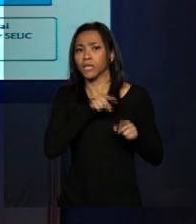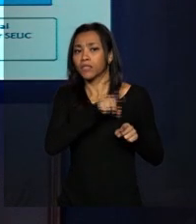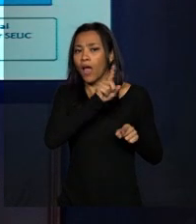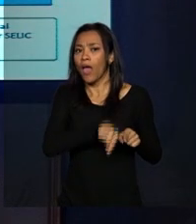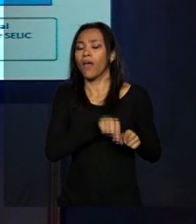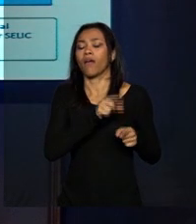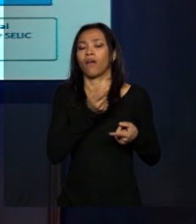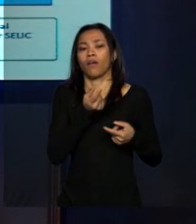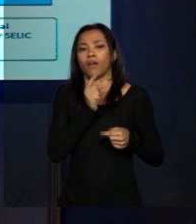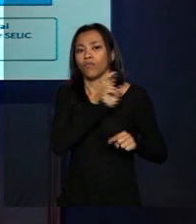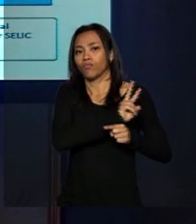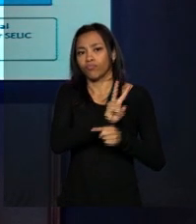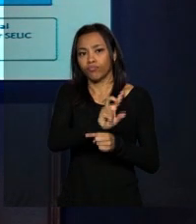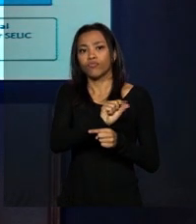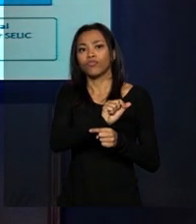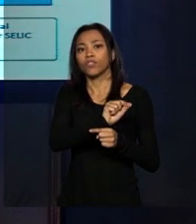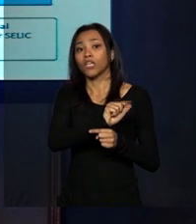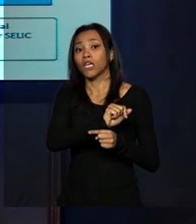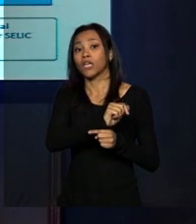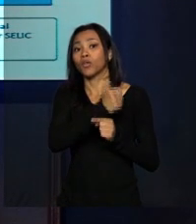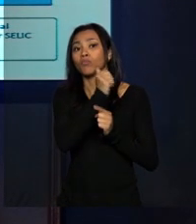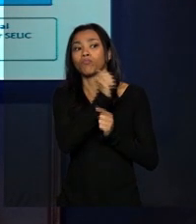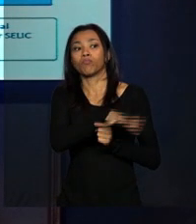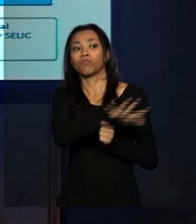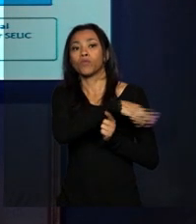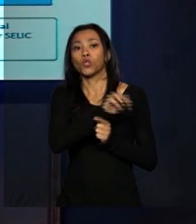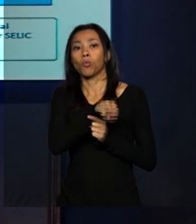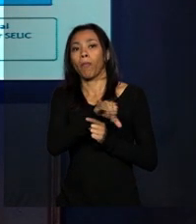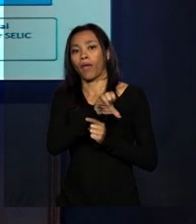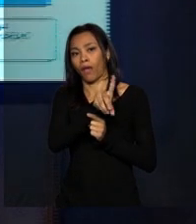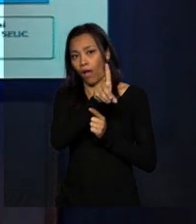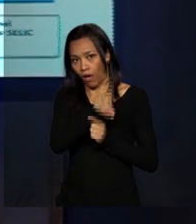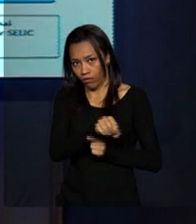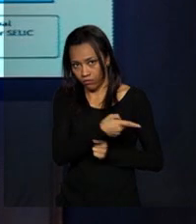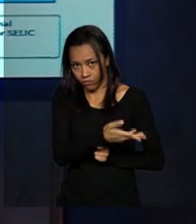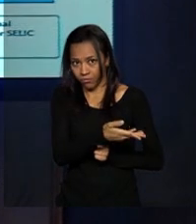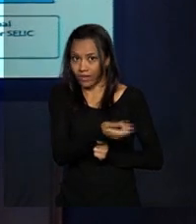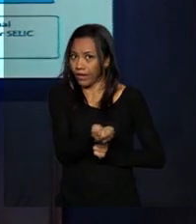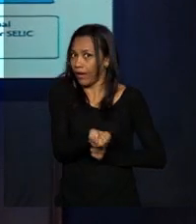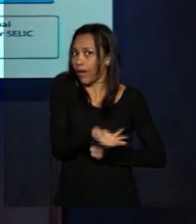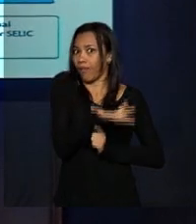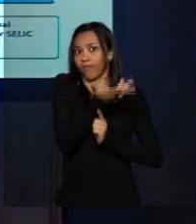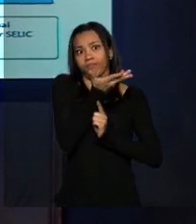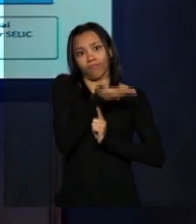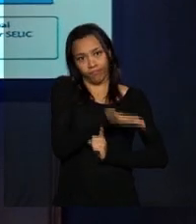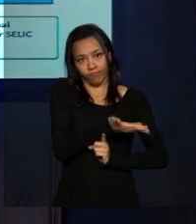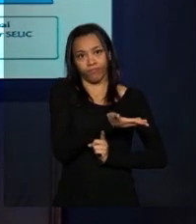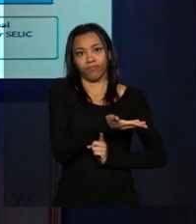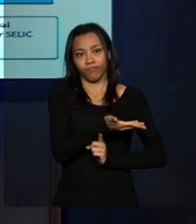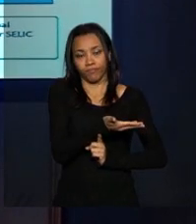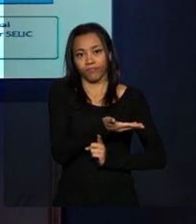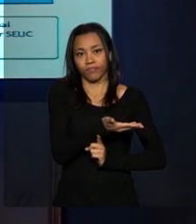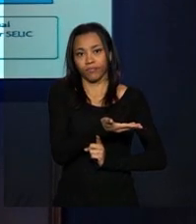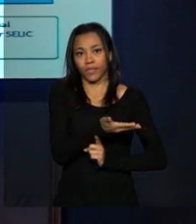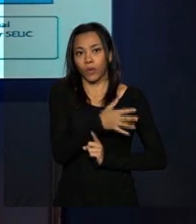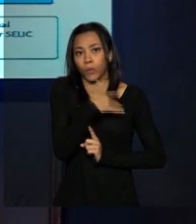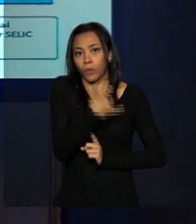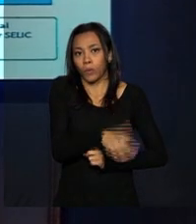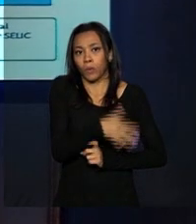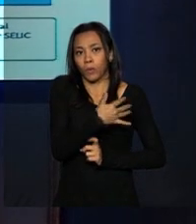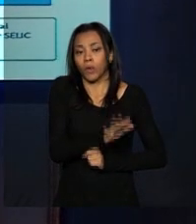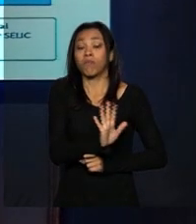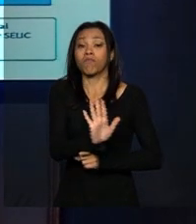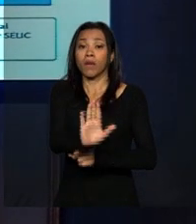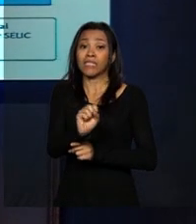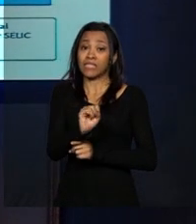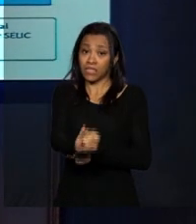financiamento do mercado vindo do mercado que hoje em dia é relativamente alto caro dispendioso mas